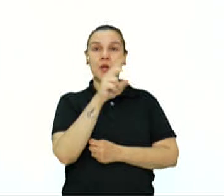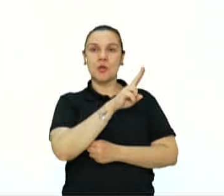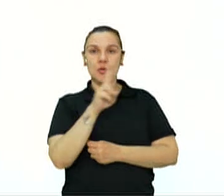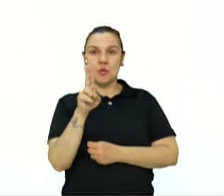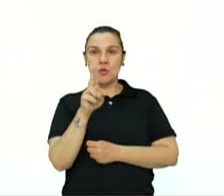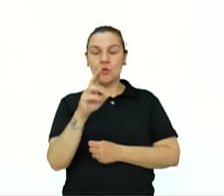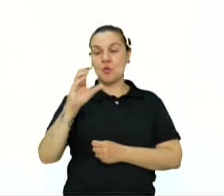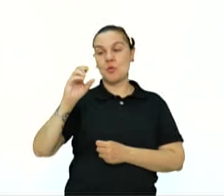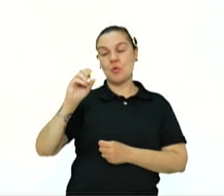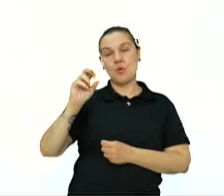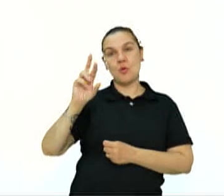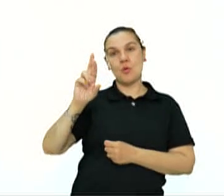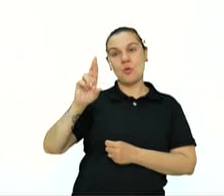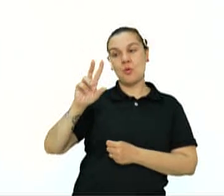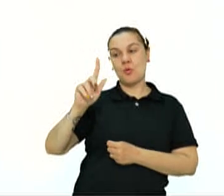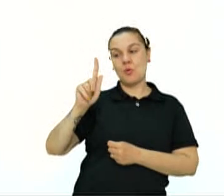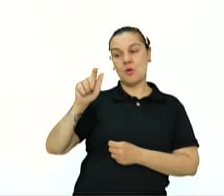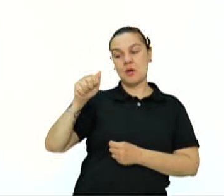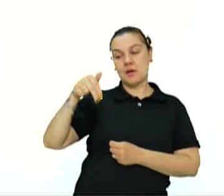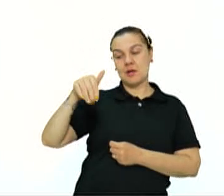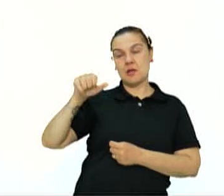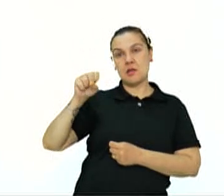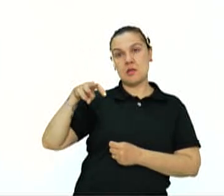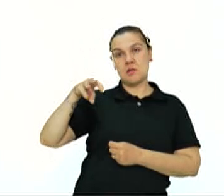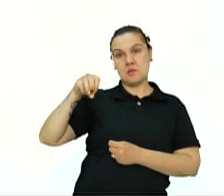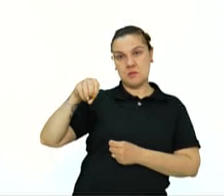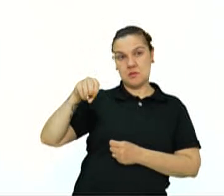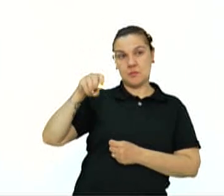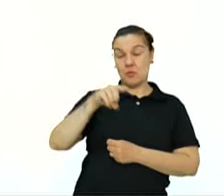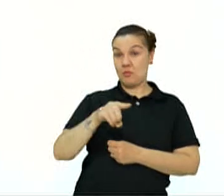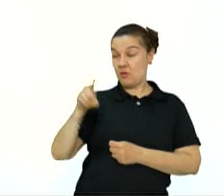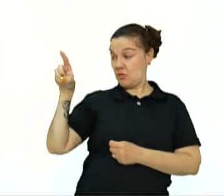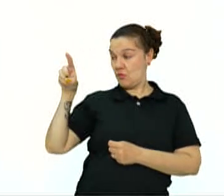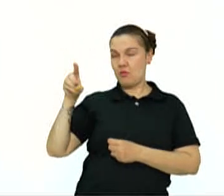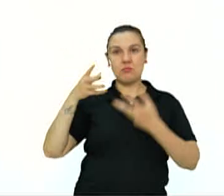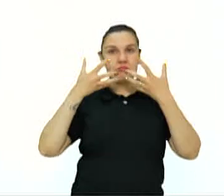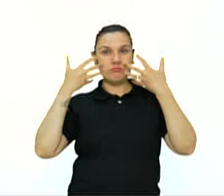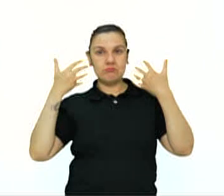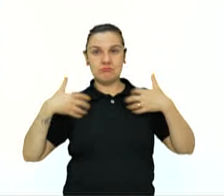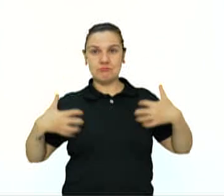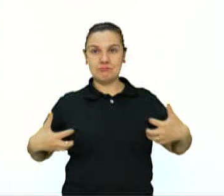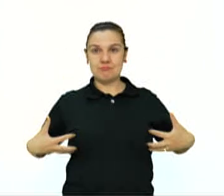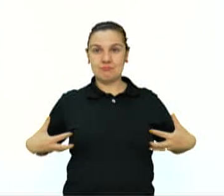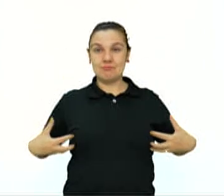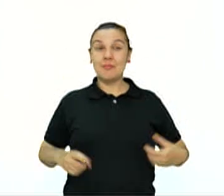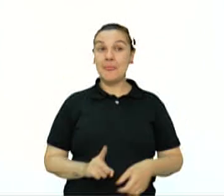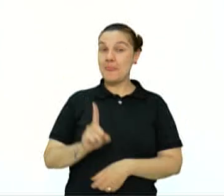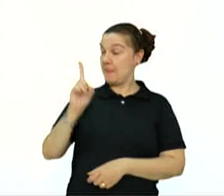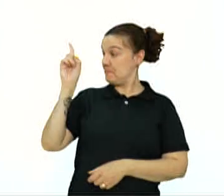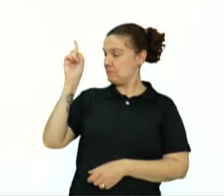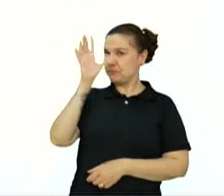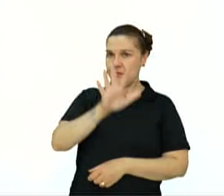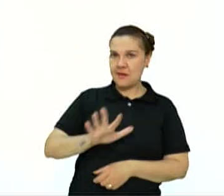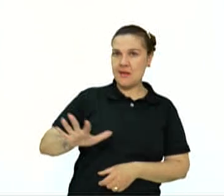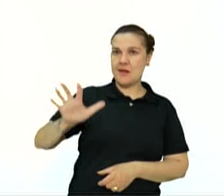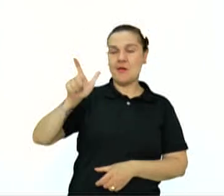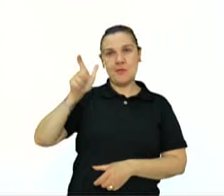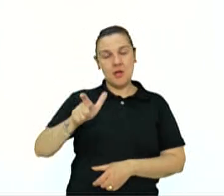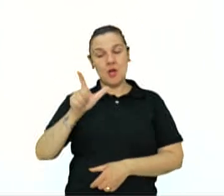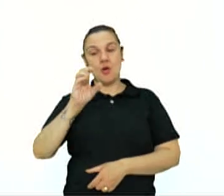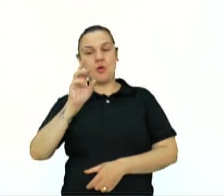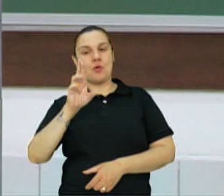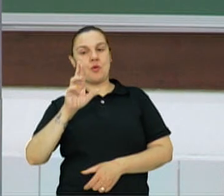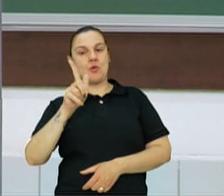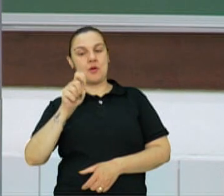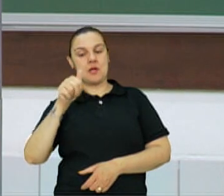chamamos, analisamos um organismo. Aqui eu tenho uma zebra. O organismo, então, eu estou vendo aqui nesse ambiente um